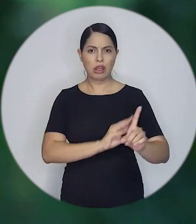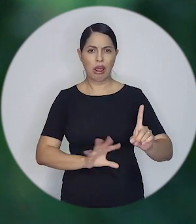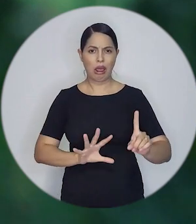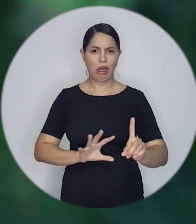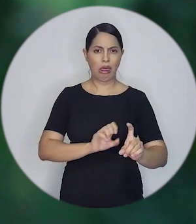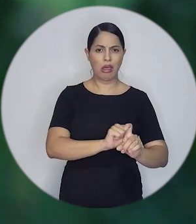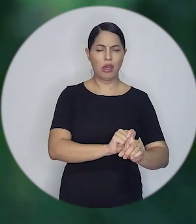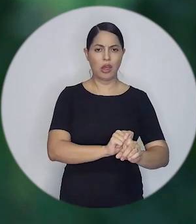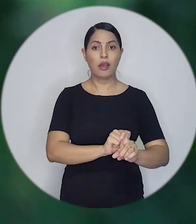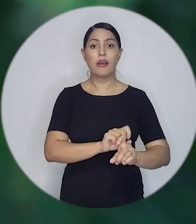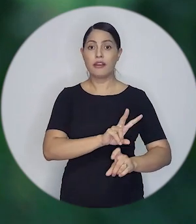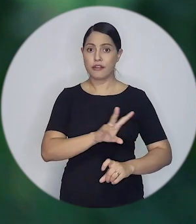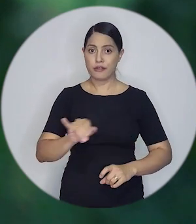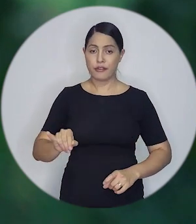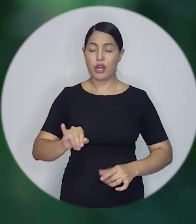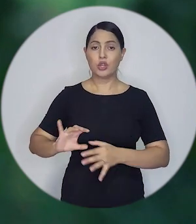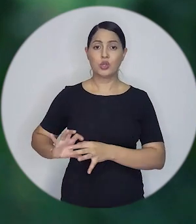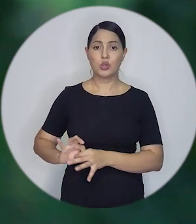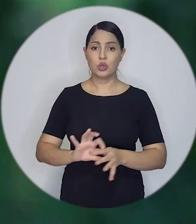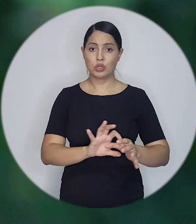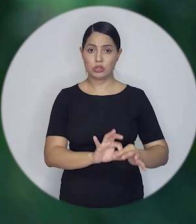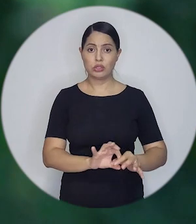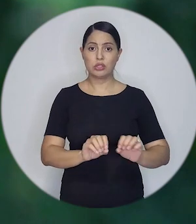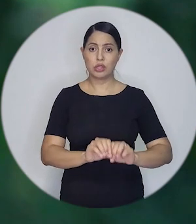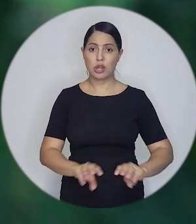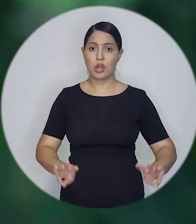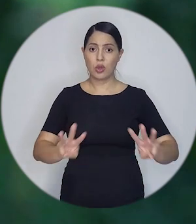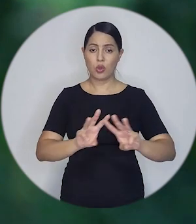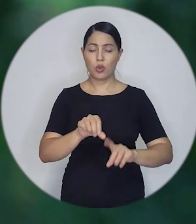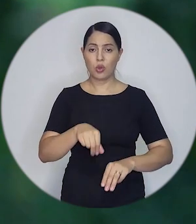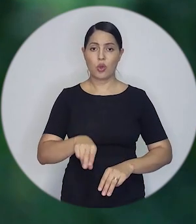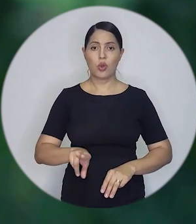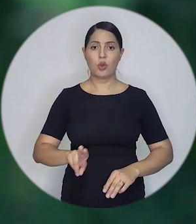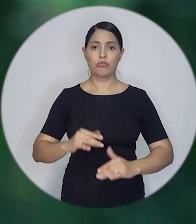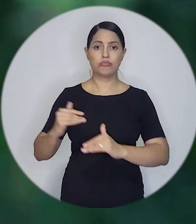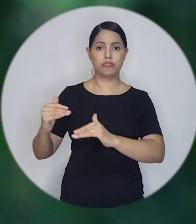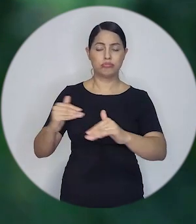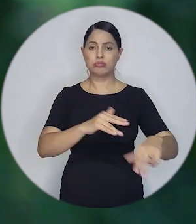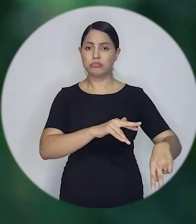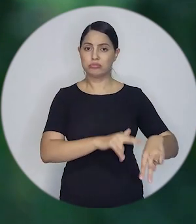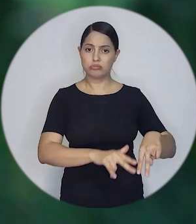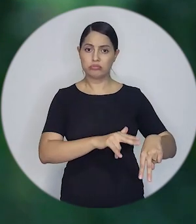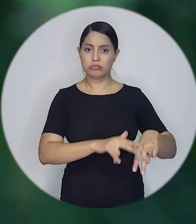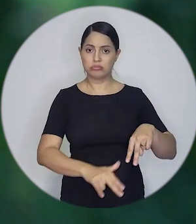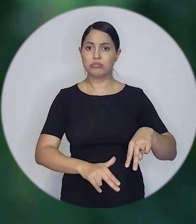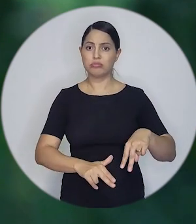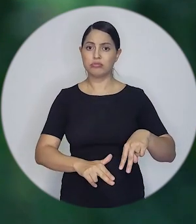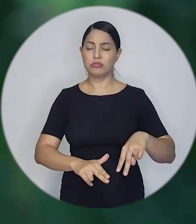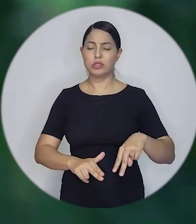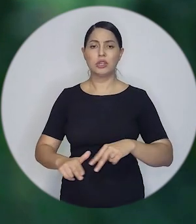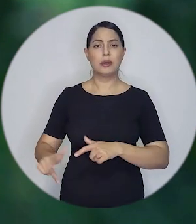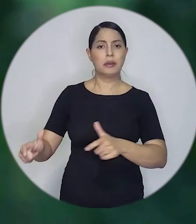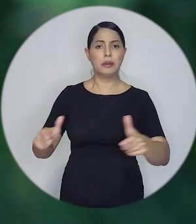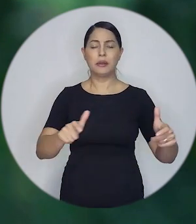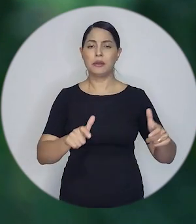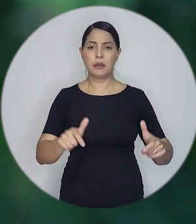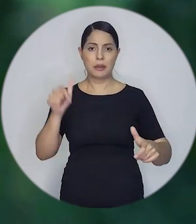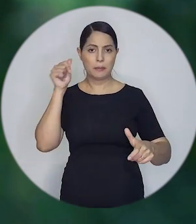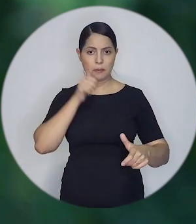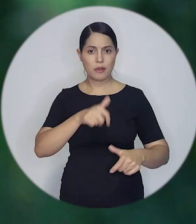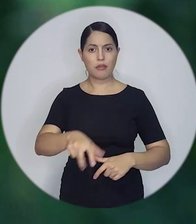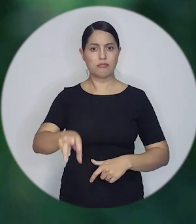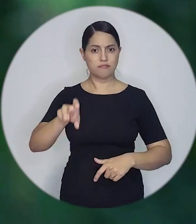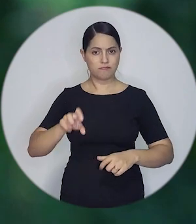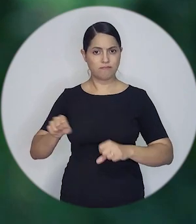Desenvolvimento Sustentável da Organização das Nações Unidas, que reforça o compromisso para alcançar a igualdade de gênero e